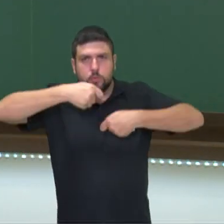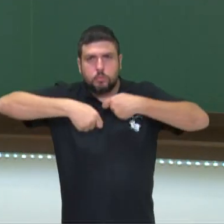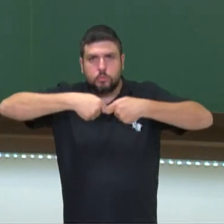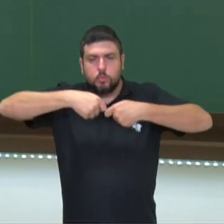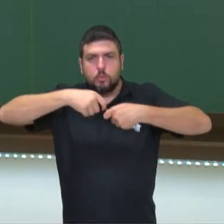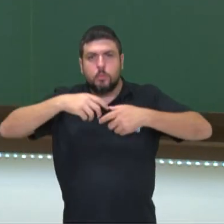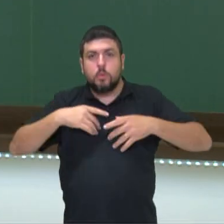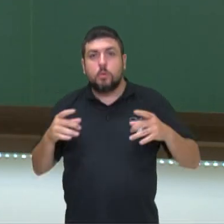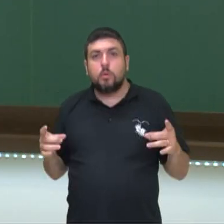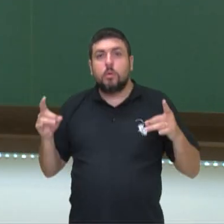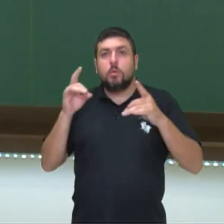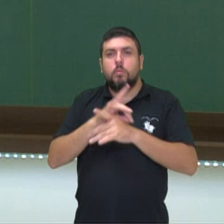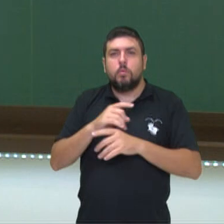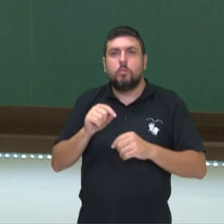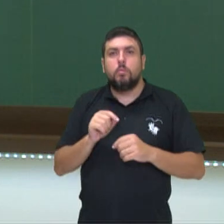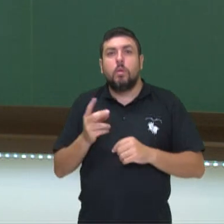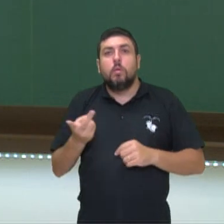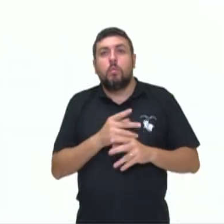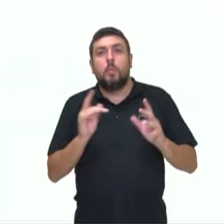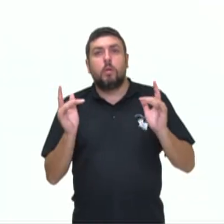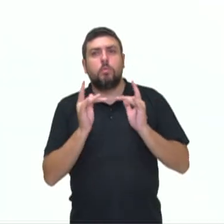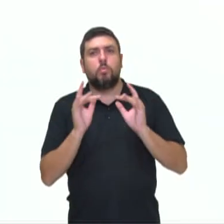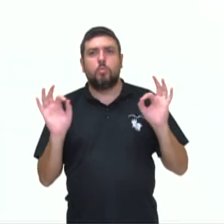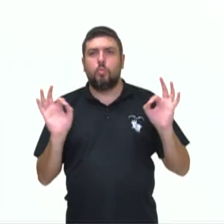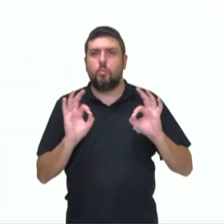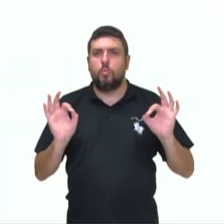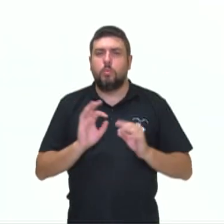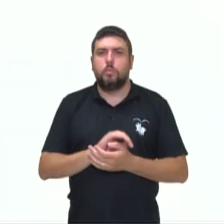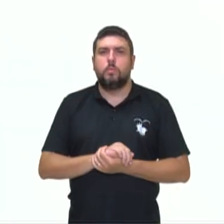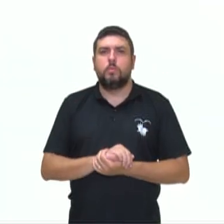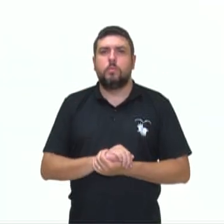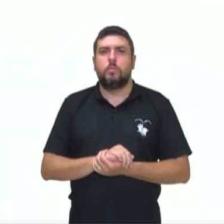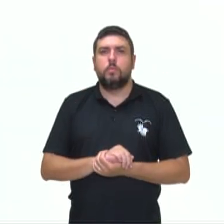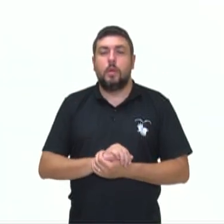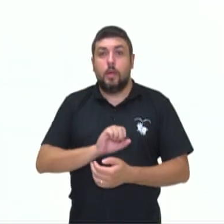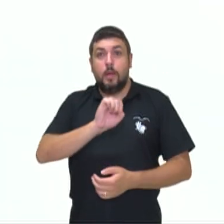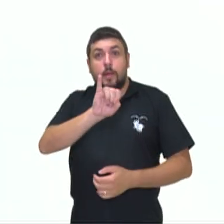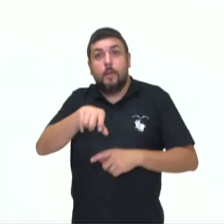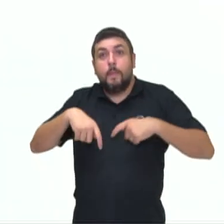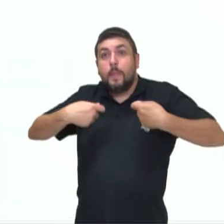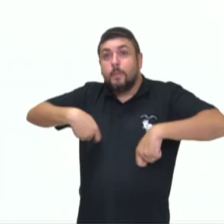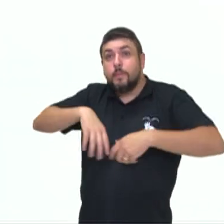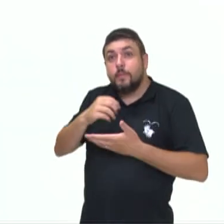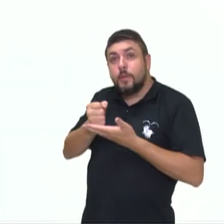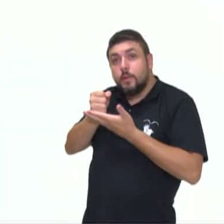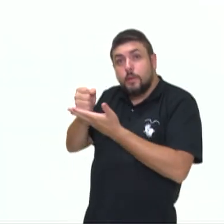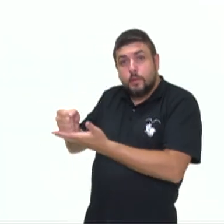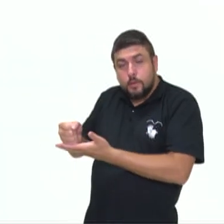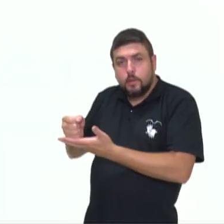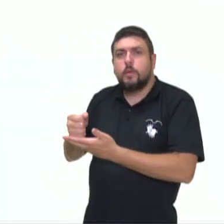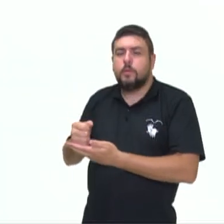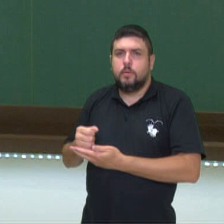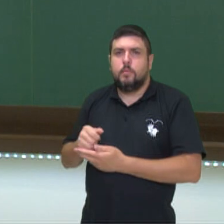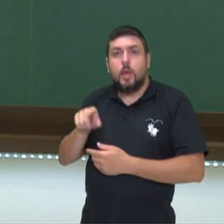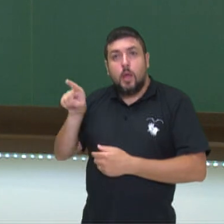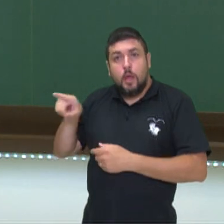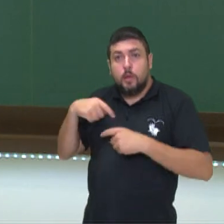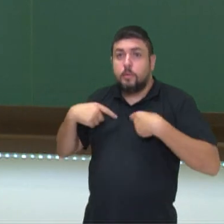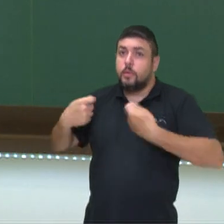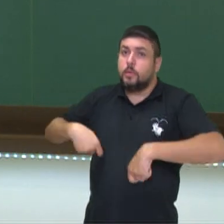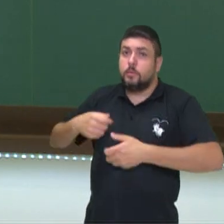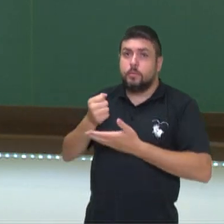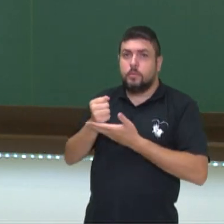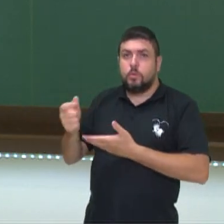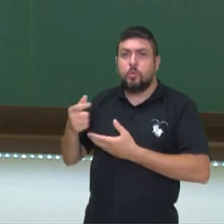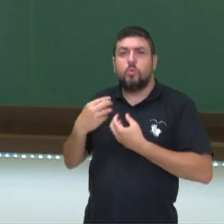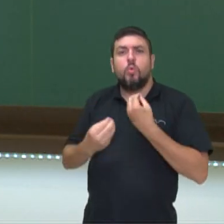e vocês não têm contato. Caso precise de ajuda, mas aí o paciente está precisando de